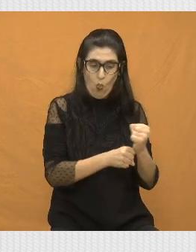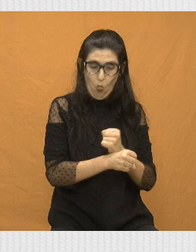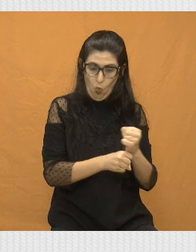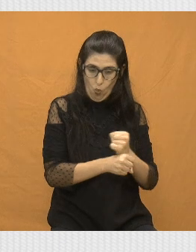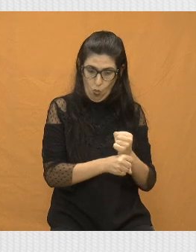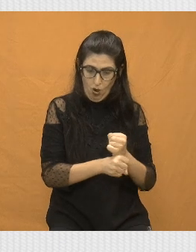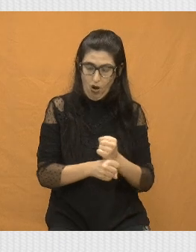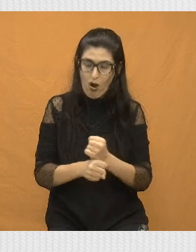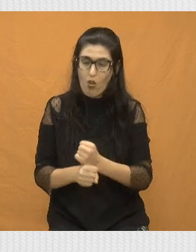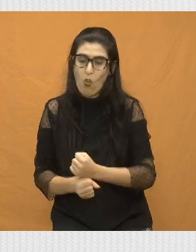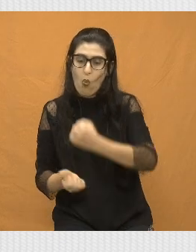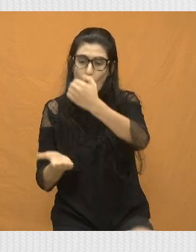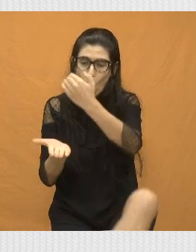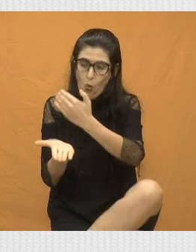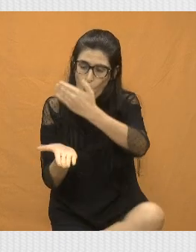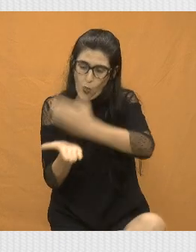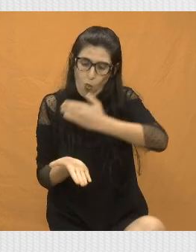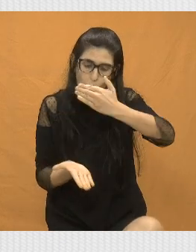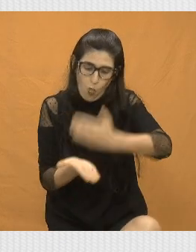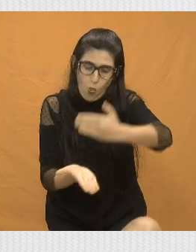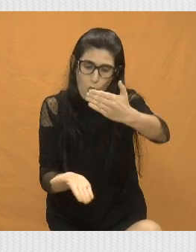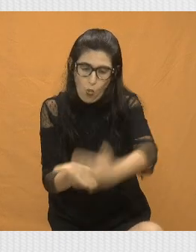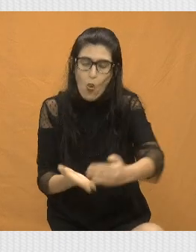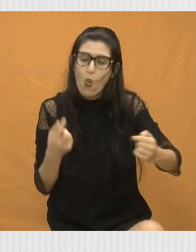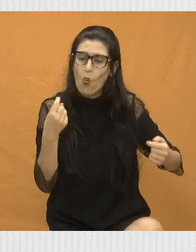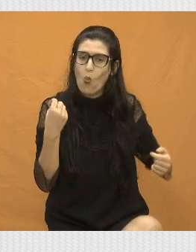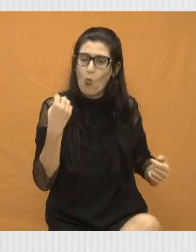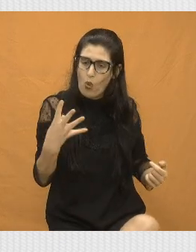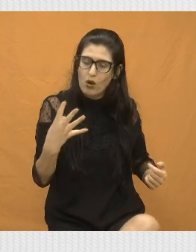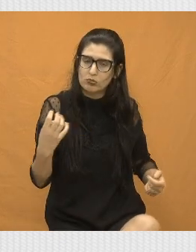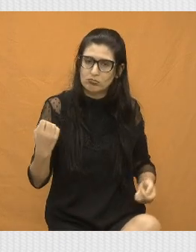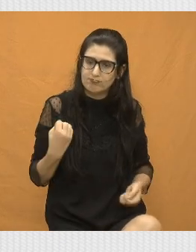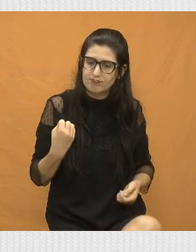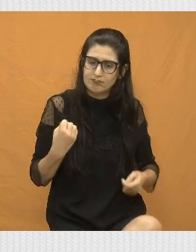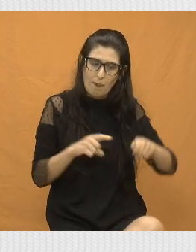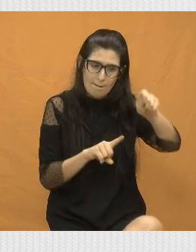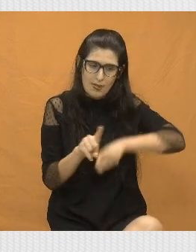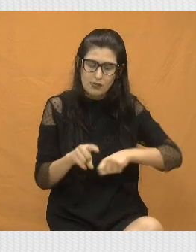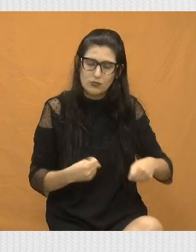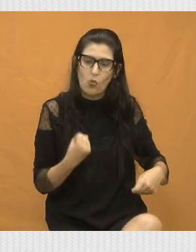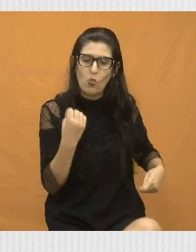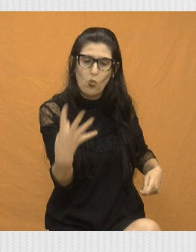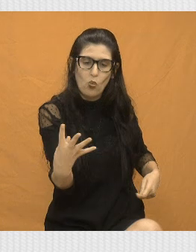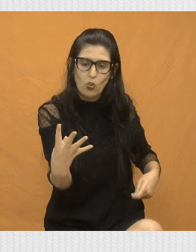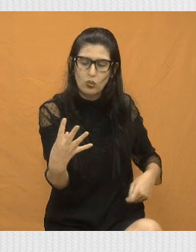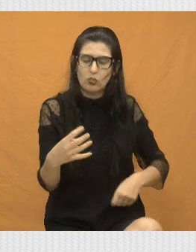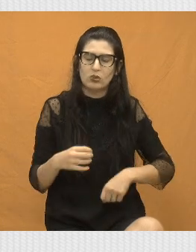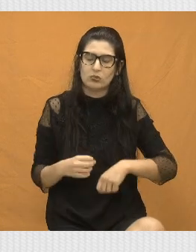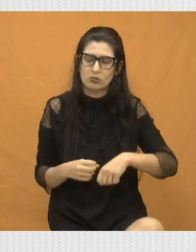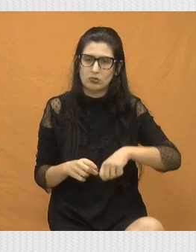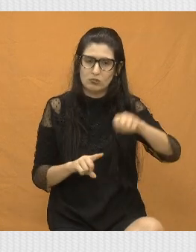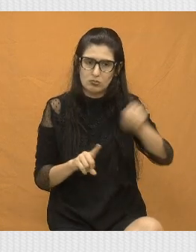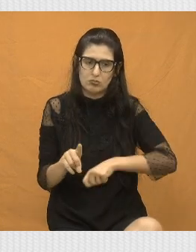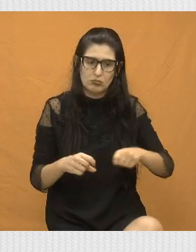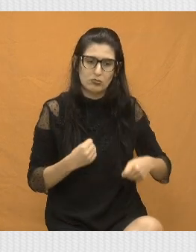quadrimestres. Se fizer uma divisão simples sobre a proporção para cada quadrimestre,